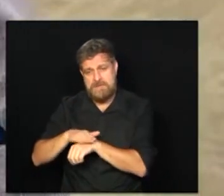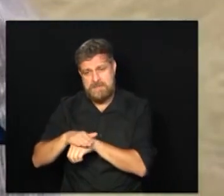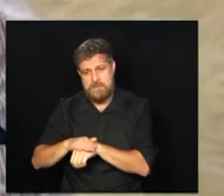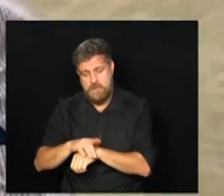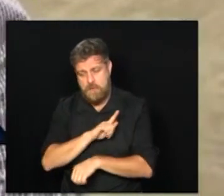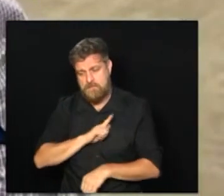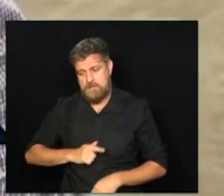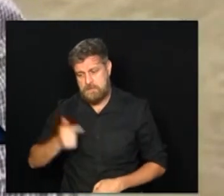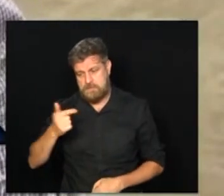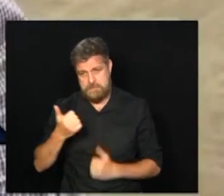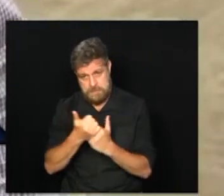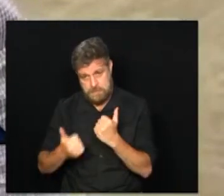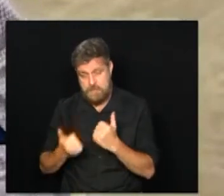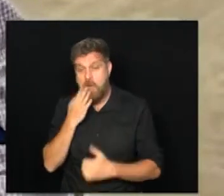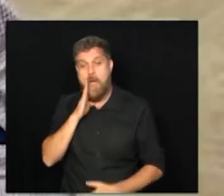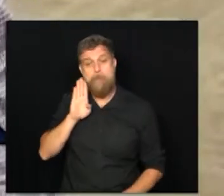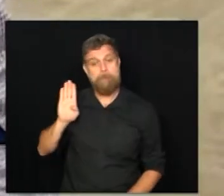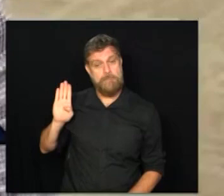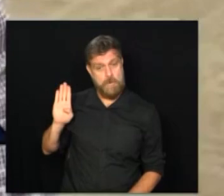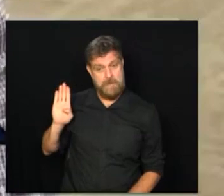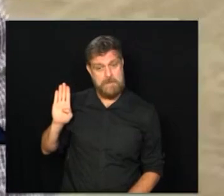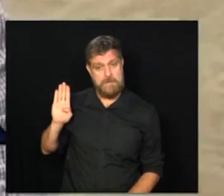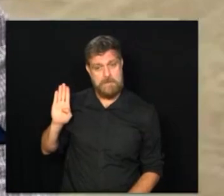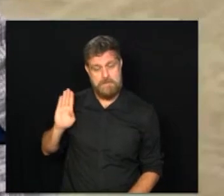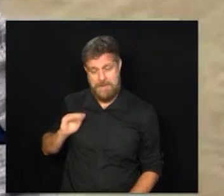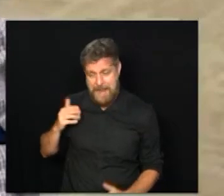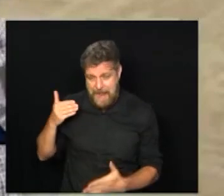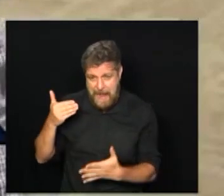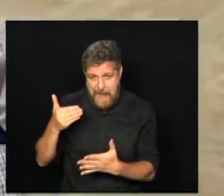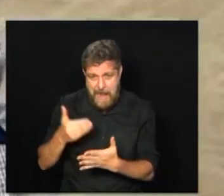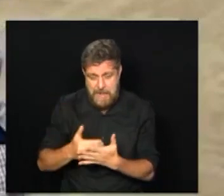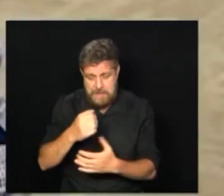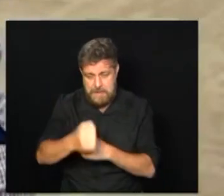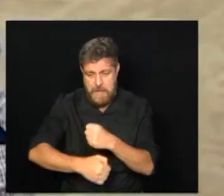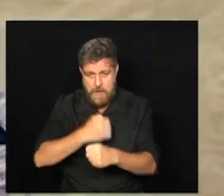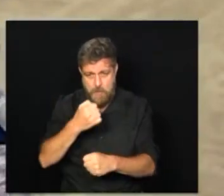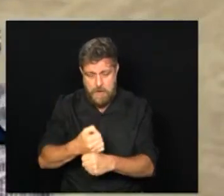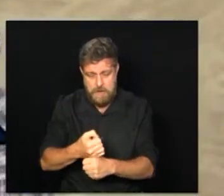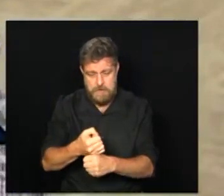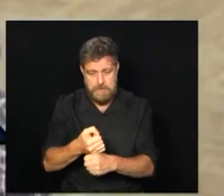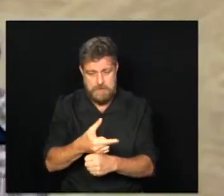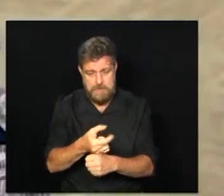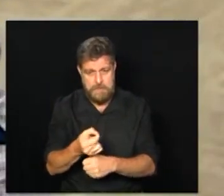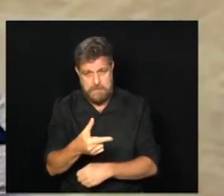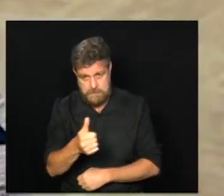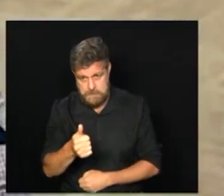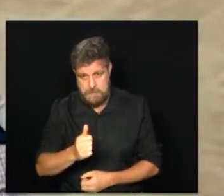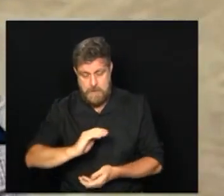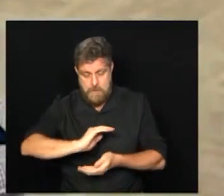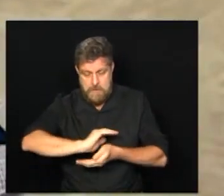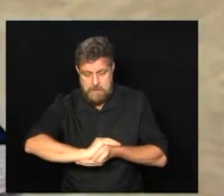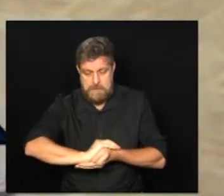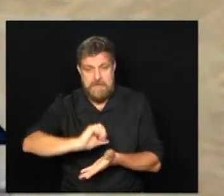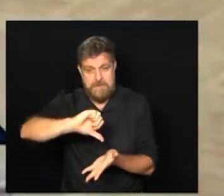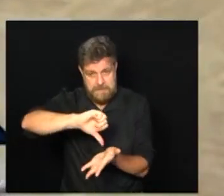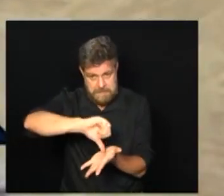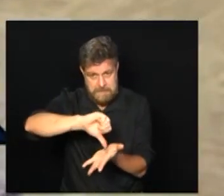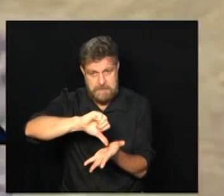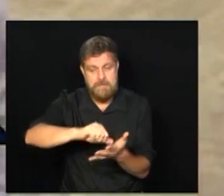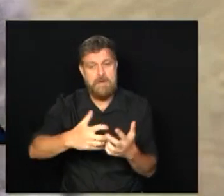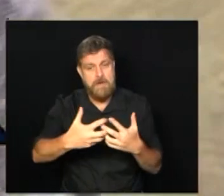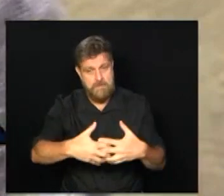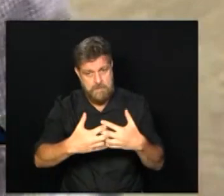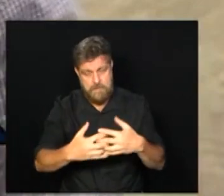palavra que até início do ano de 2022 O Poupa Tempo Central voltará